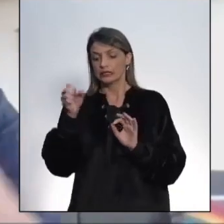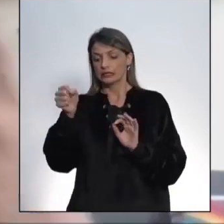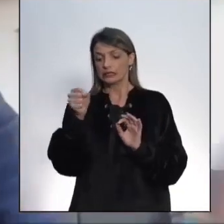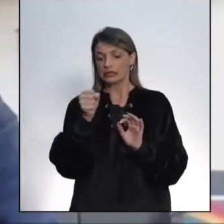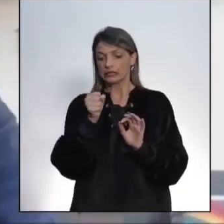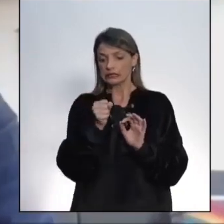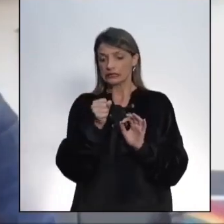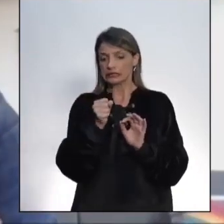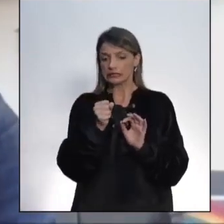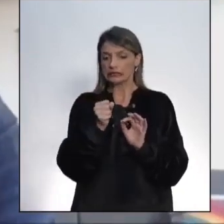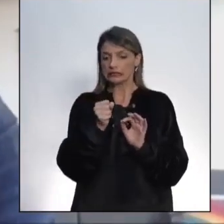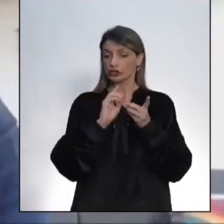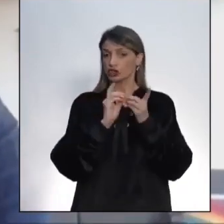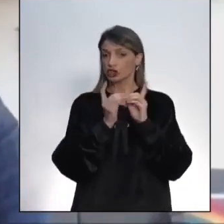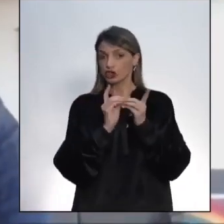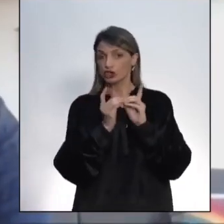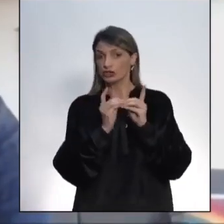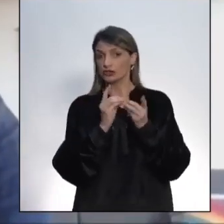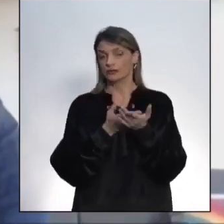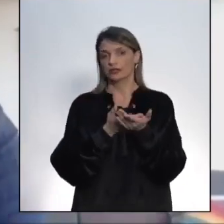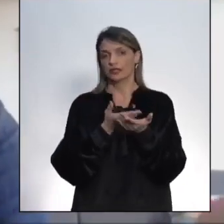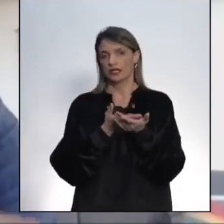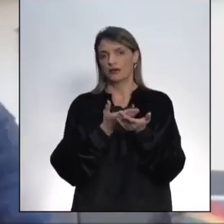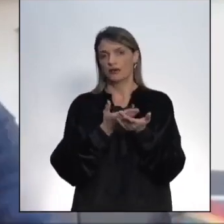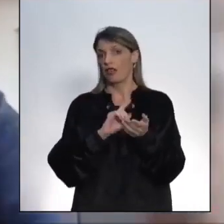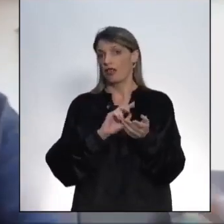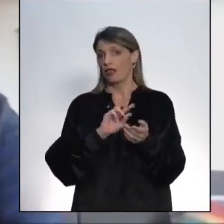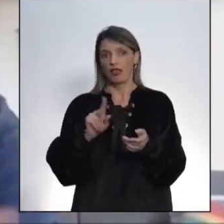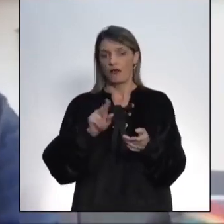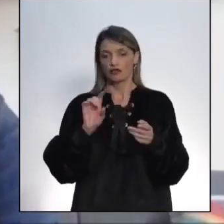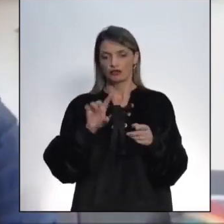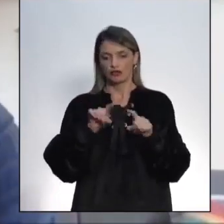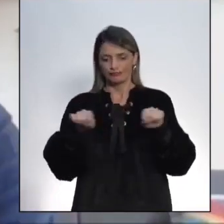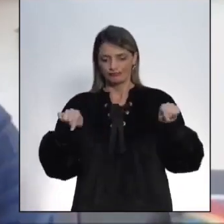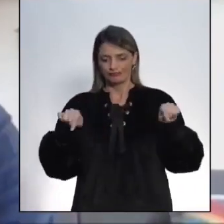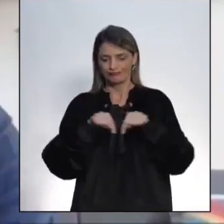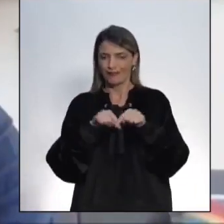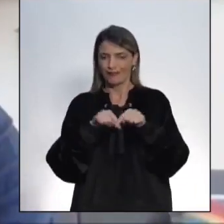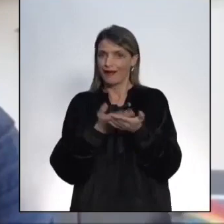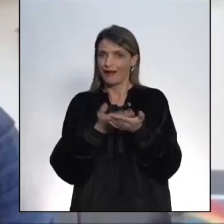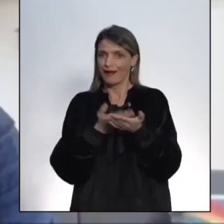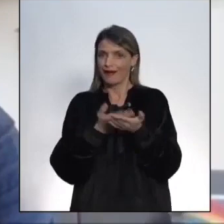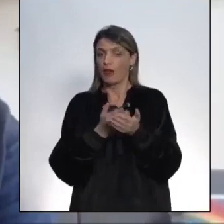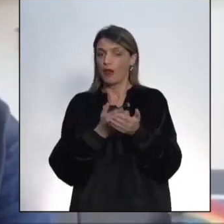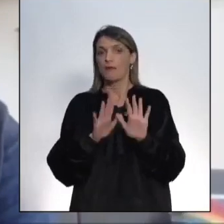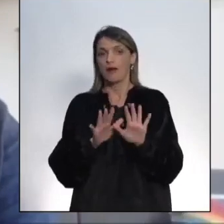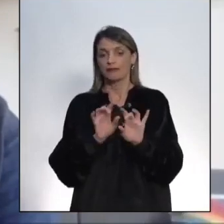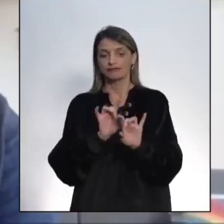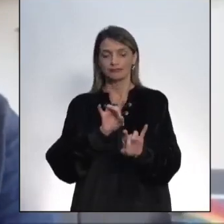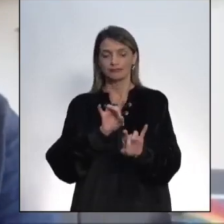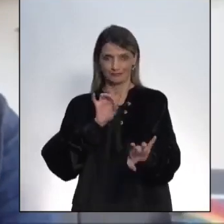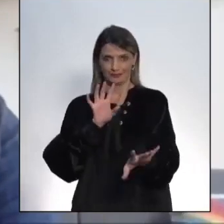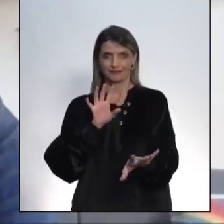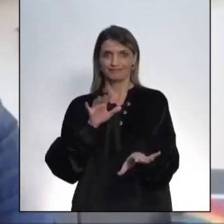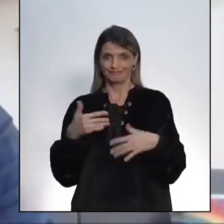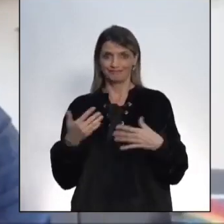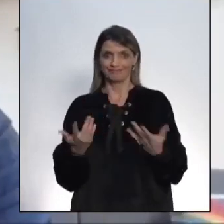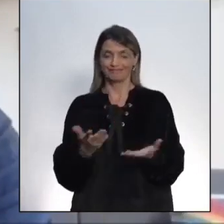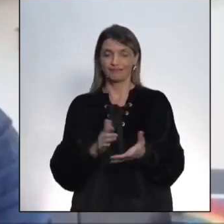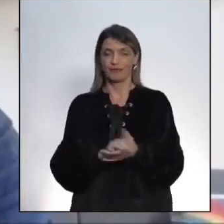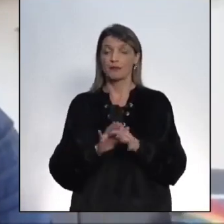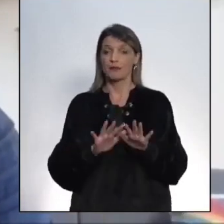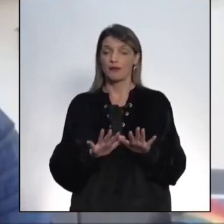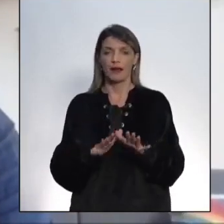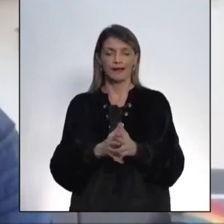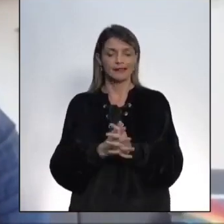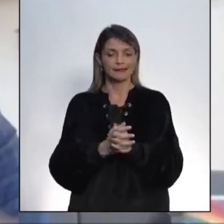da dinâmica da aula, né? E agora não só da sala de aula, mas dessa aula à distância que a gente tem. E acho que isso tudo